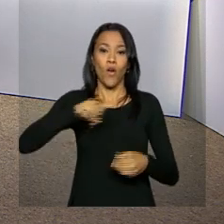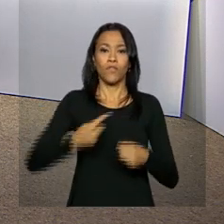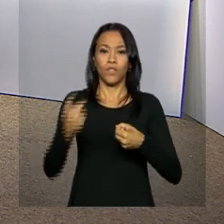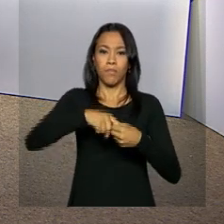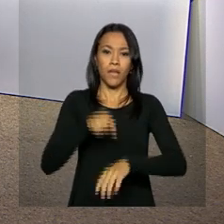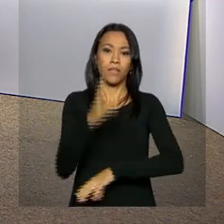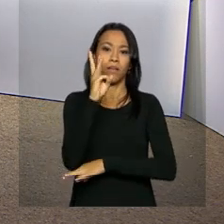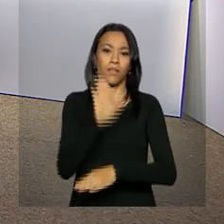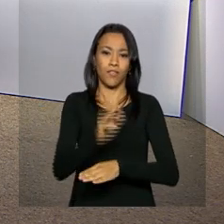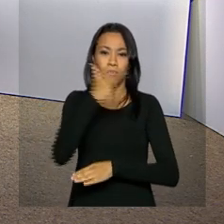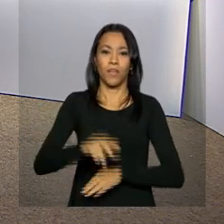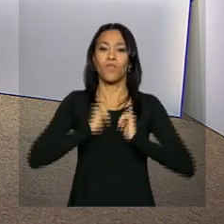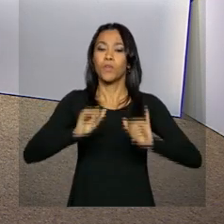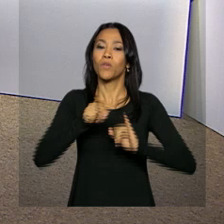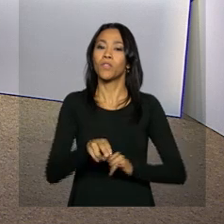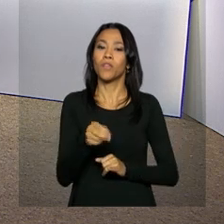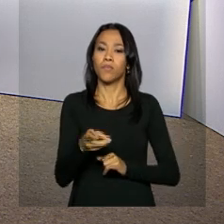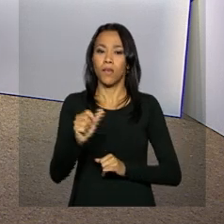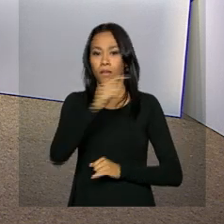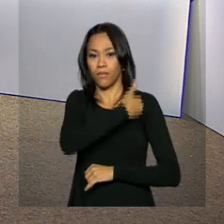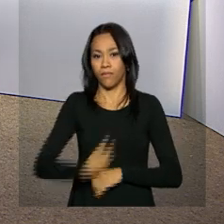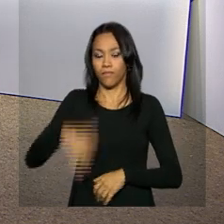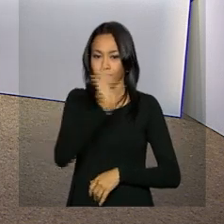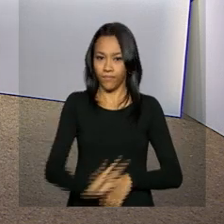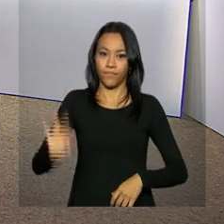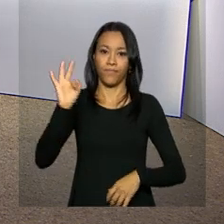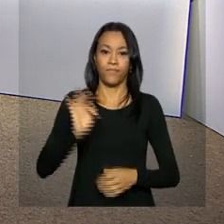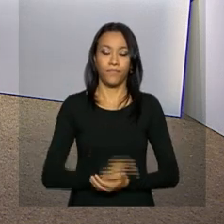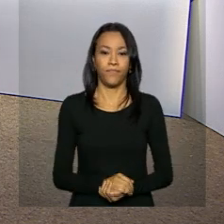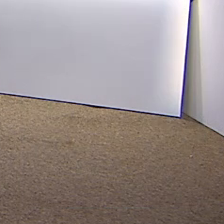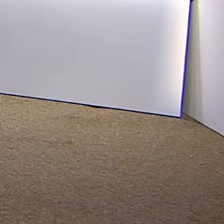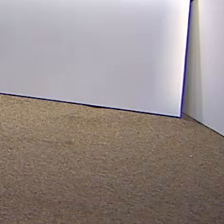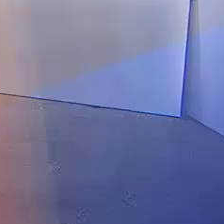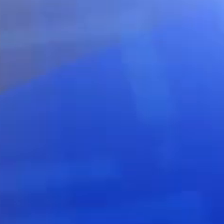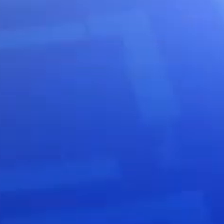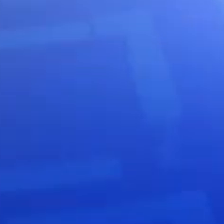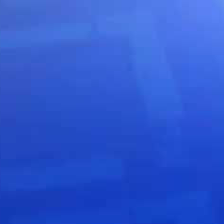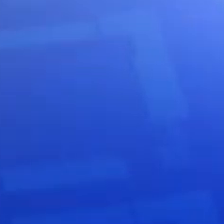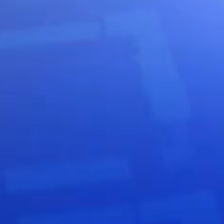3 da tarde com mais informações Continue com a gente NBR a TV do Governo Federal